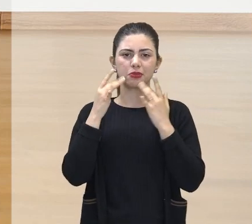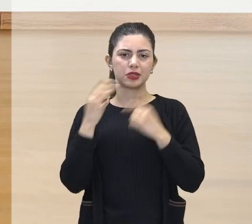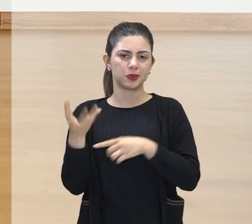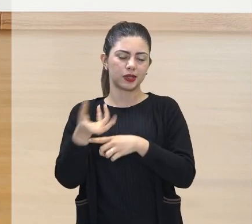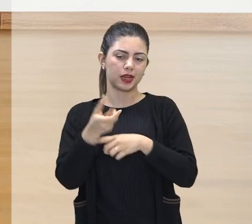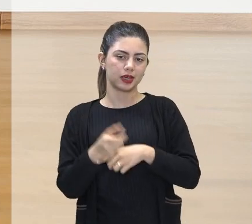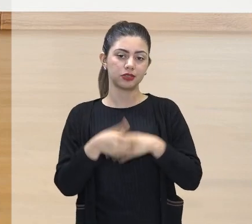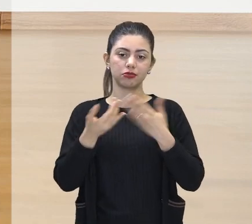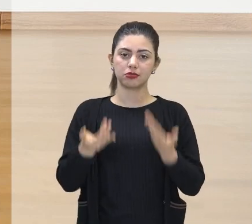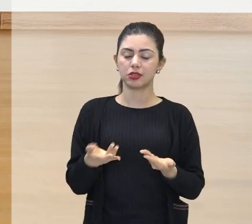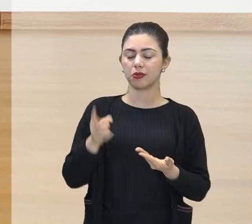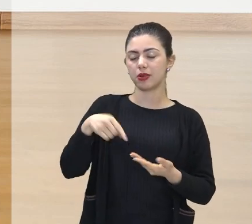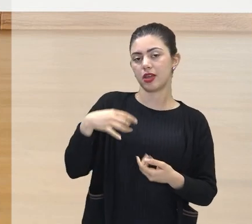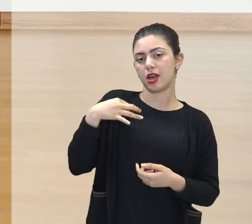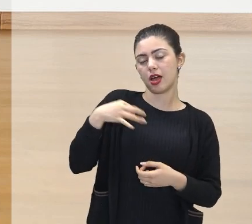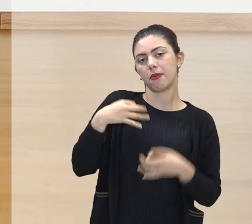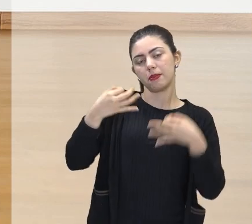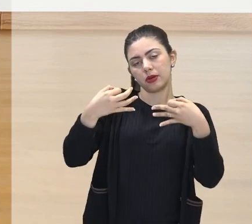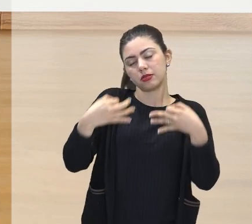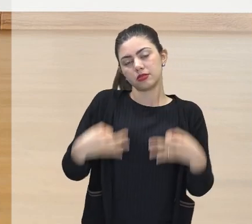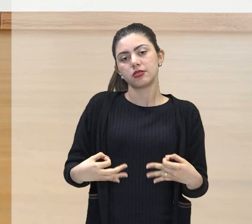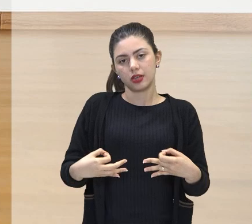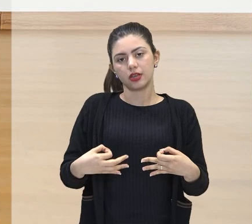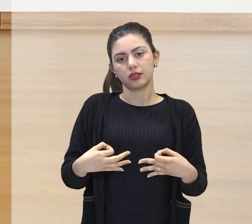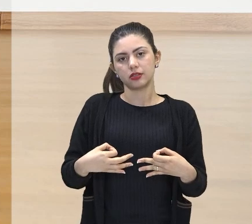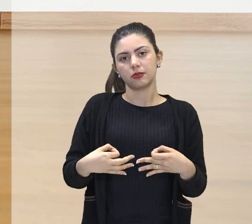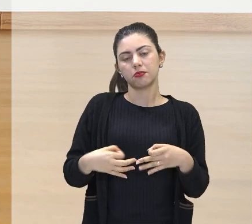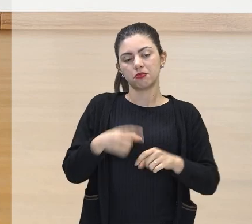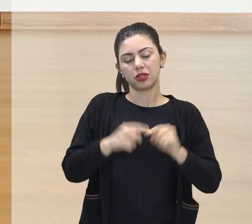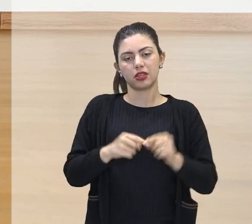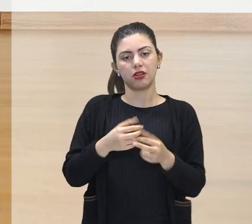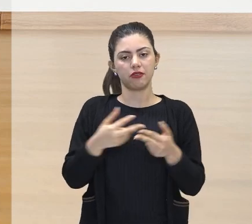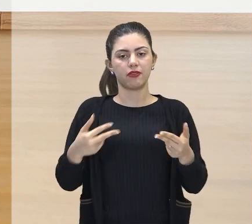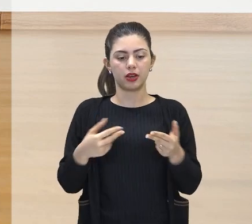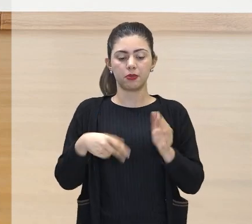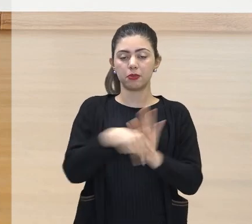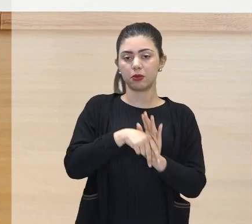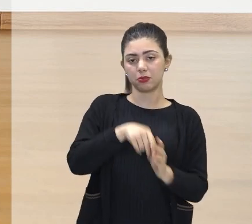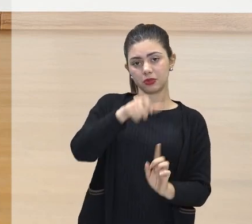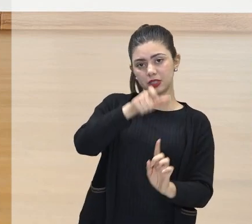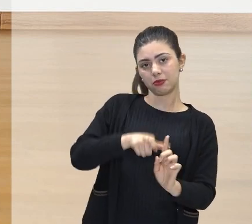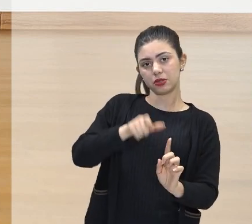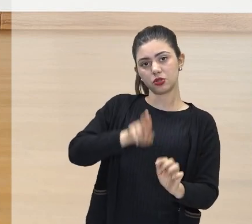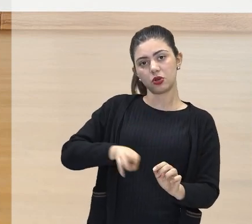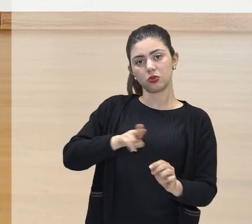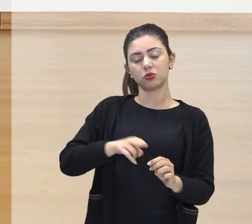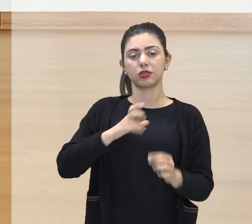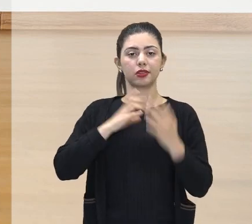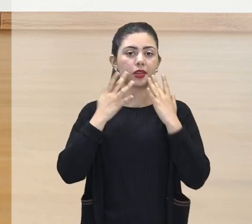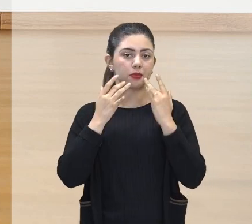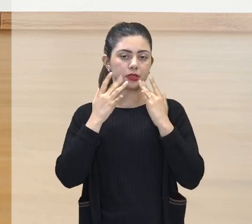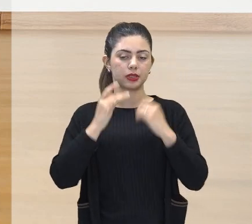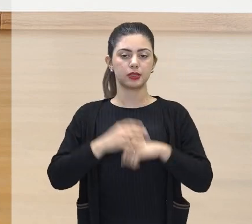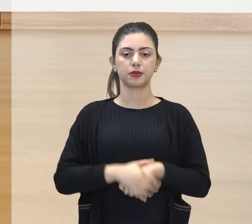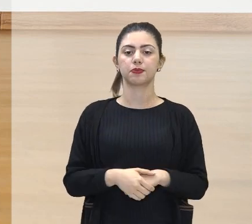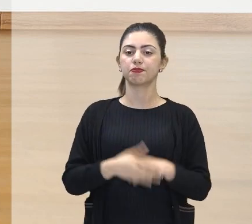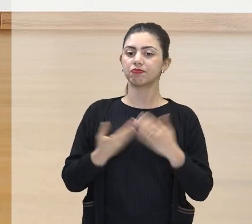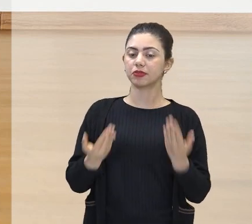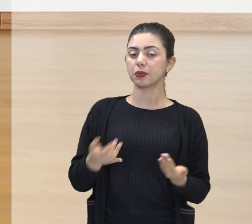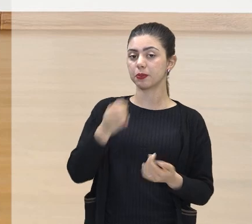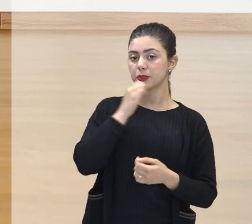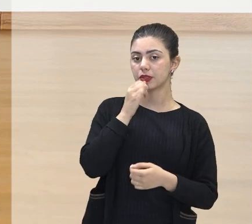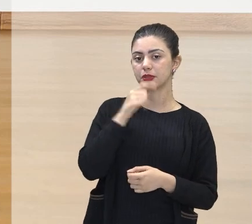essa indumentária, né, esse conjunto de indumentária e acessórios que o artista usa na sua apresentação. A gente viu, por exemplo,